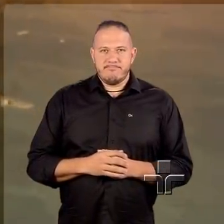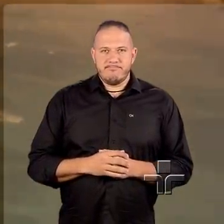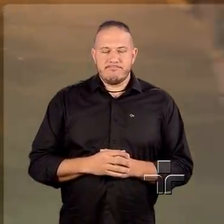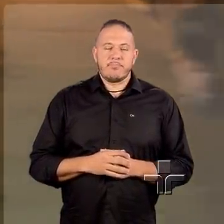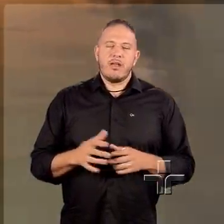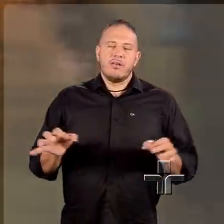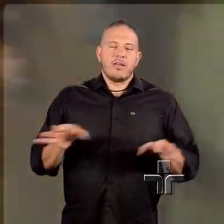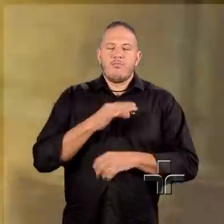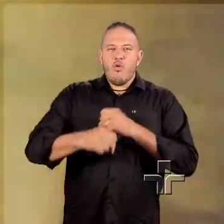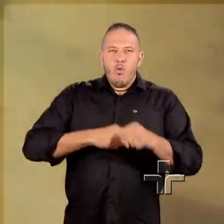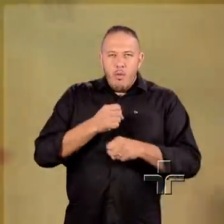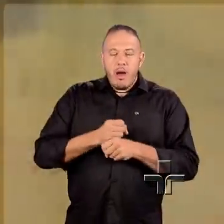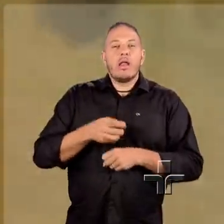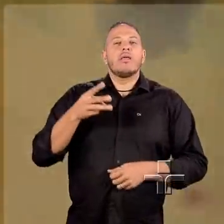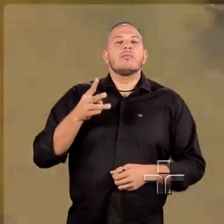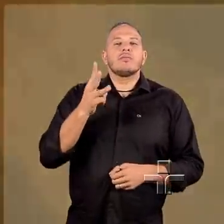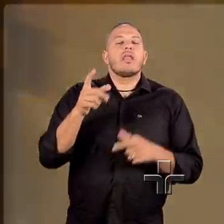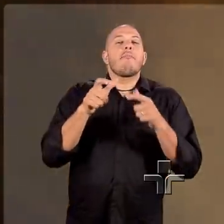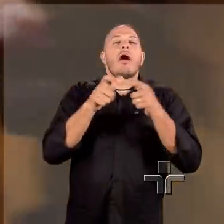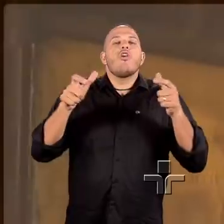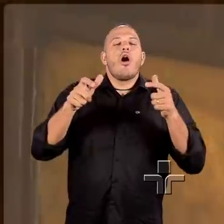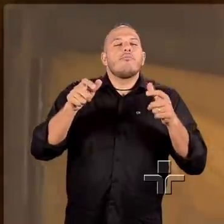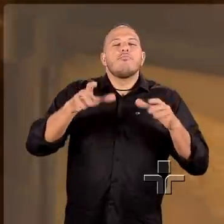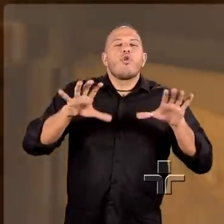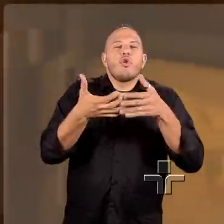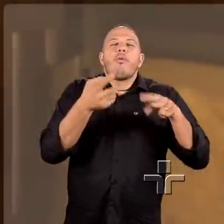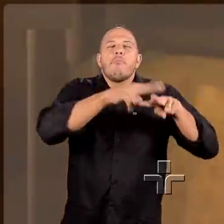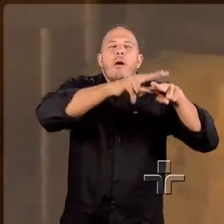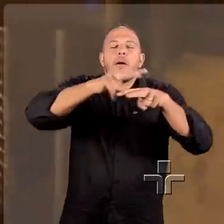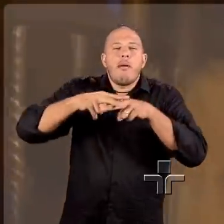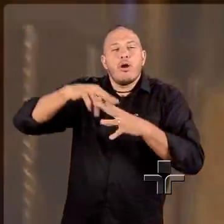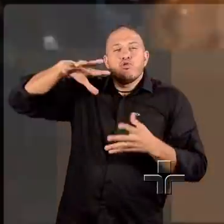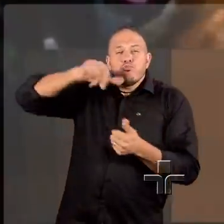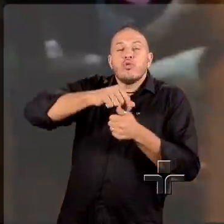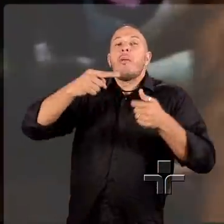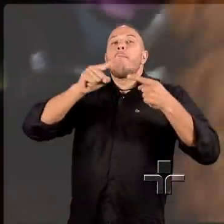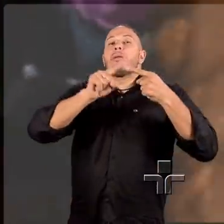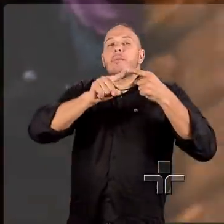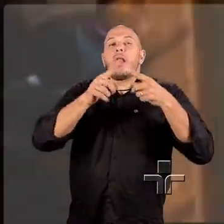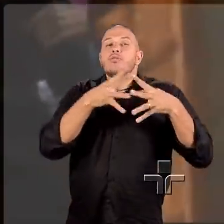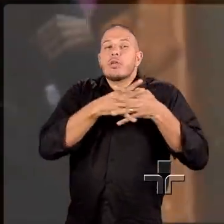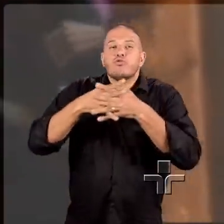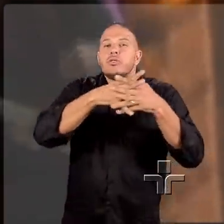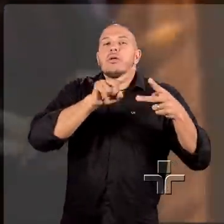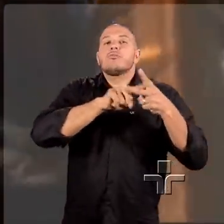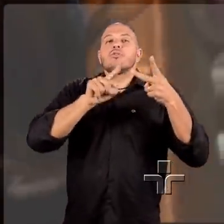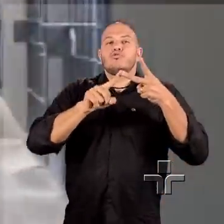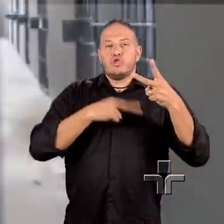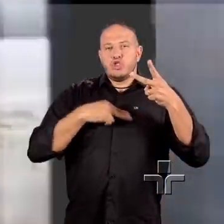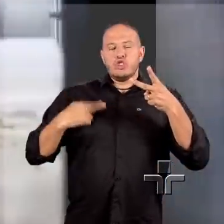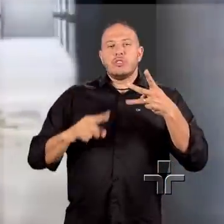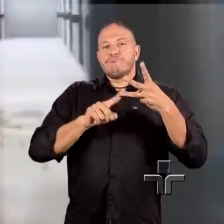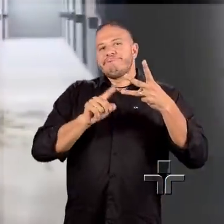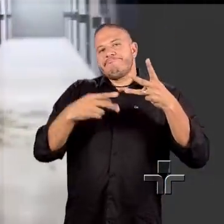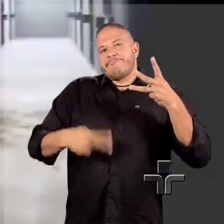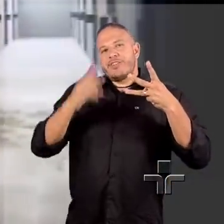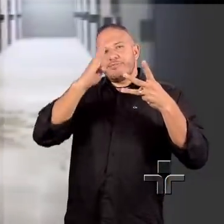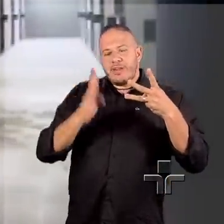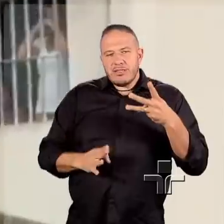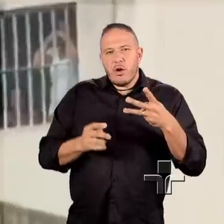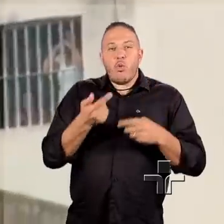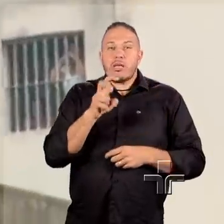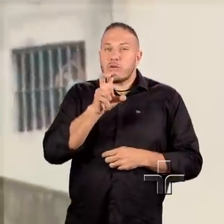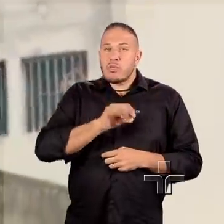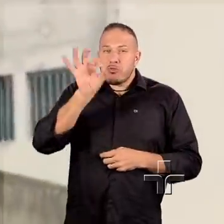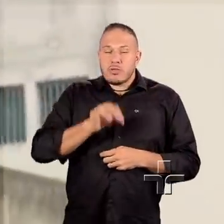Terminamos o ano com a terceira maior população carcerária do mundo, atrás de Estados Unidos e China. Quase metade sem julgamento e, de acordo